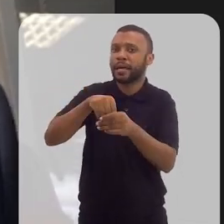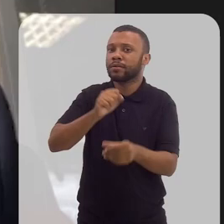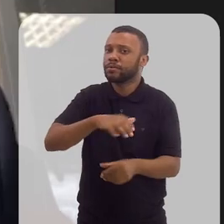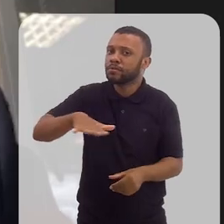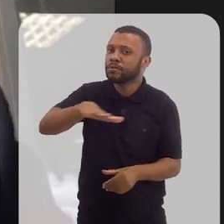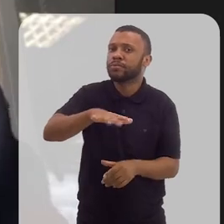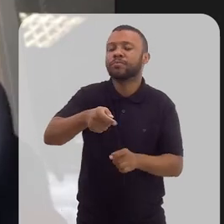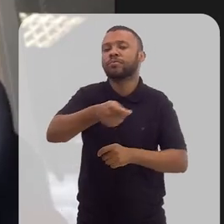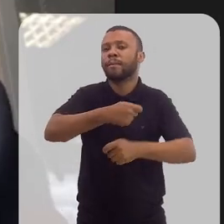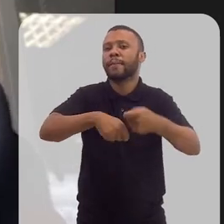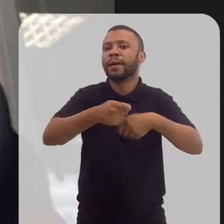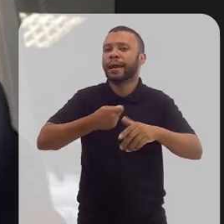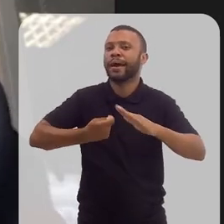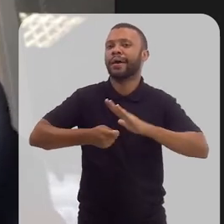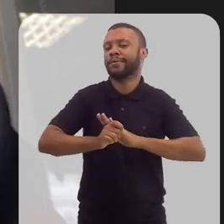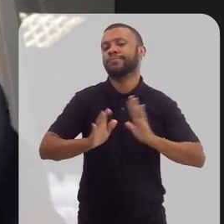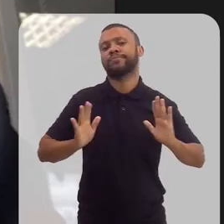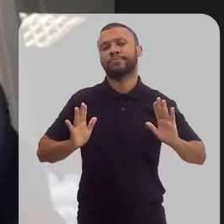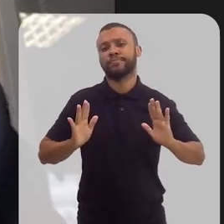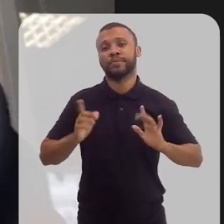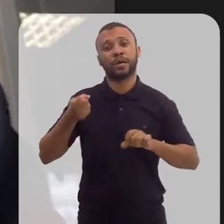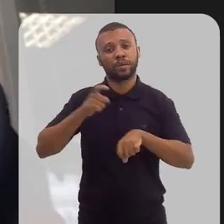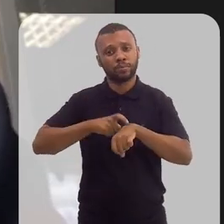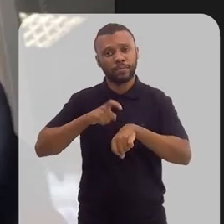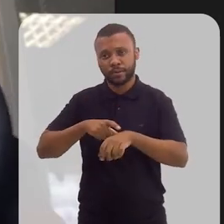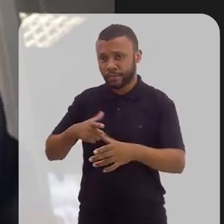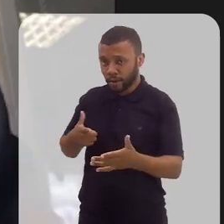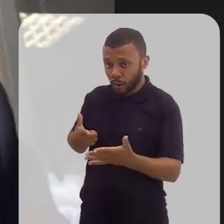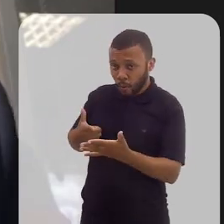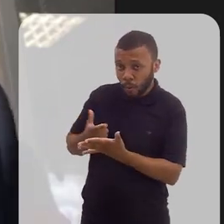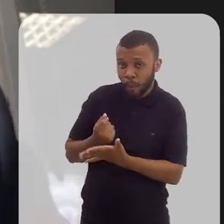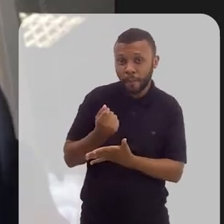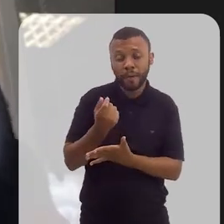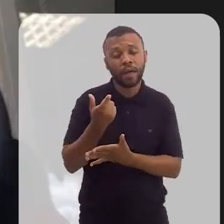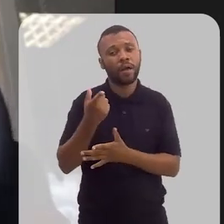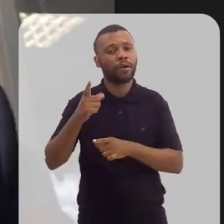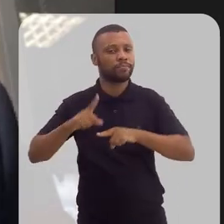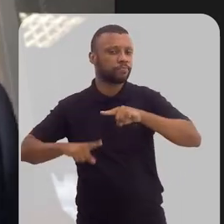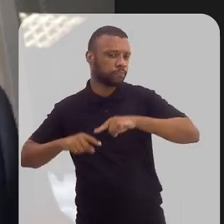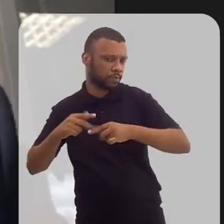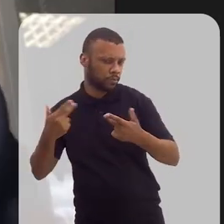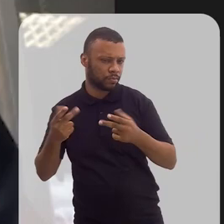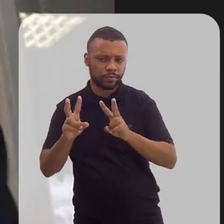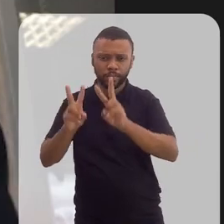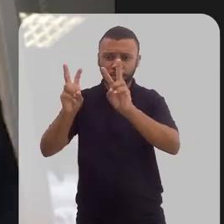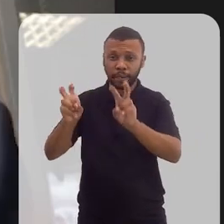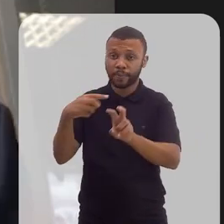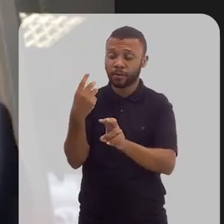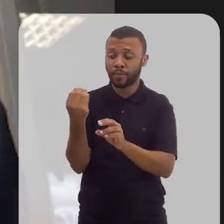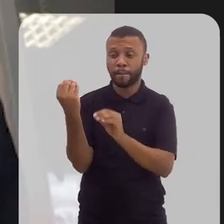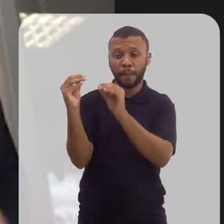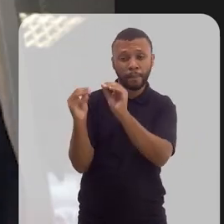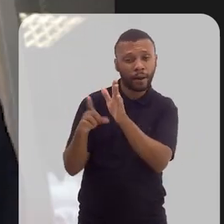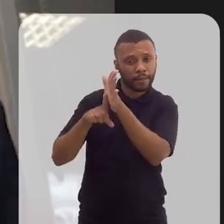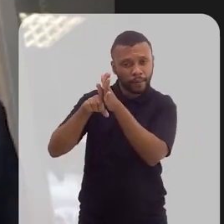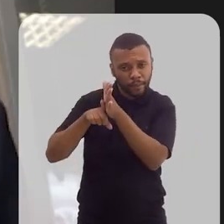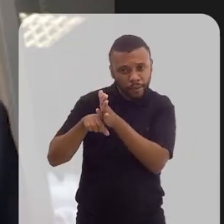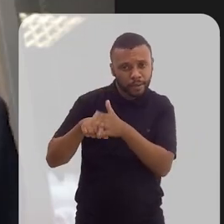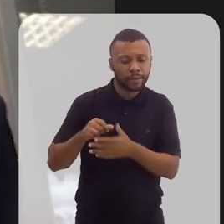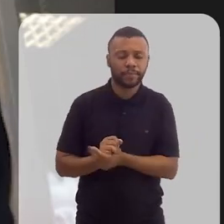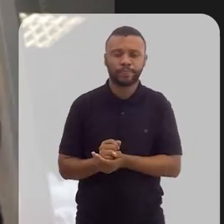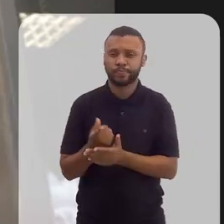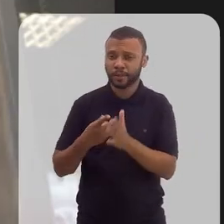você vai comprar um produto, e esse era um dos temas que a gente colocou na pesquisa que a gente fez. A sua